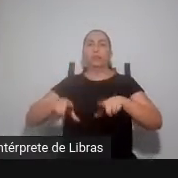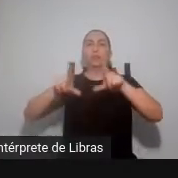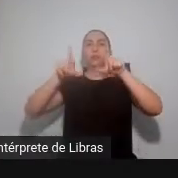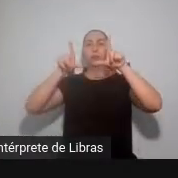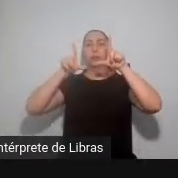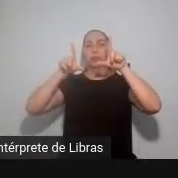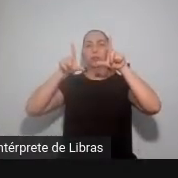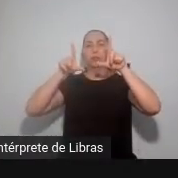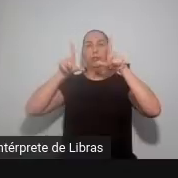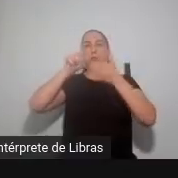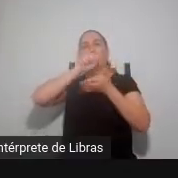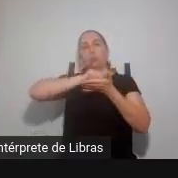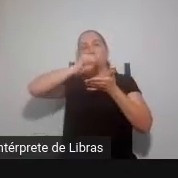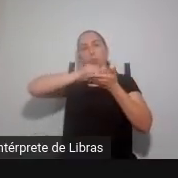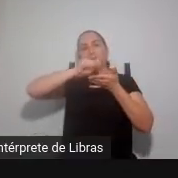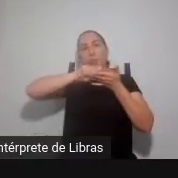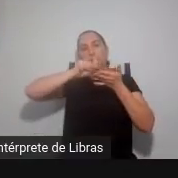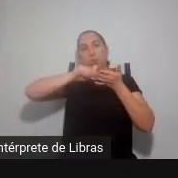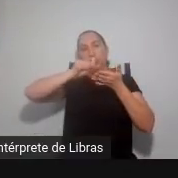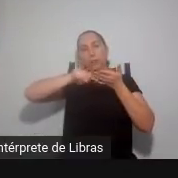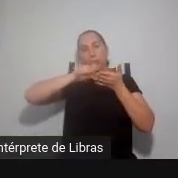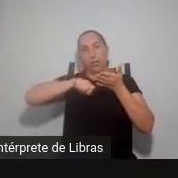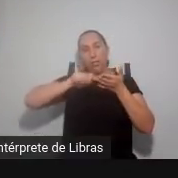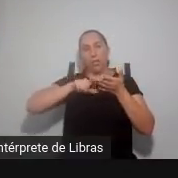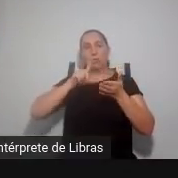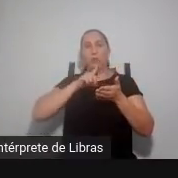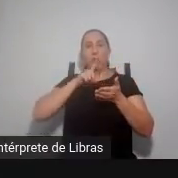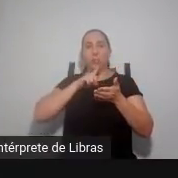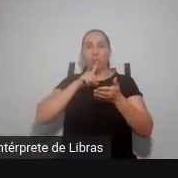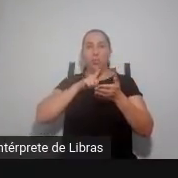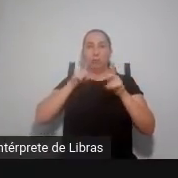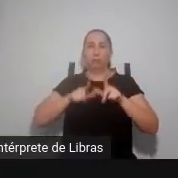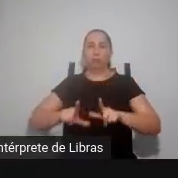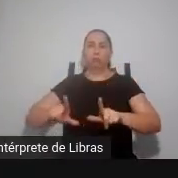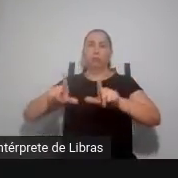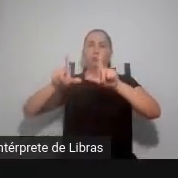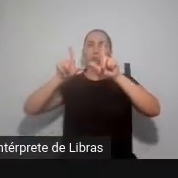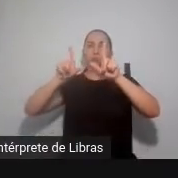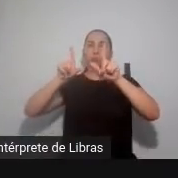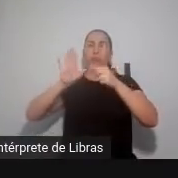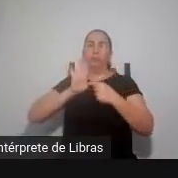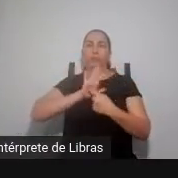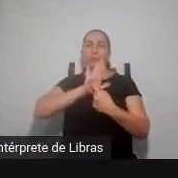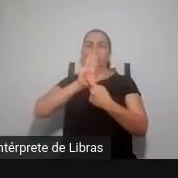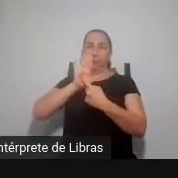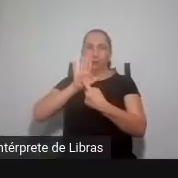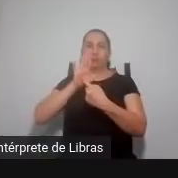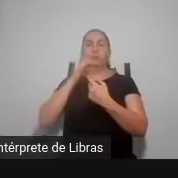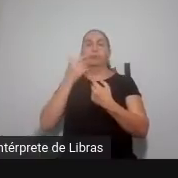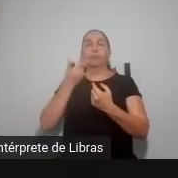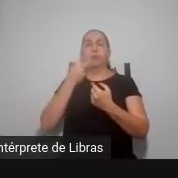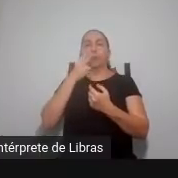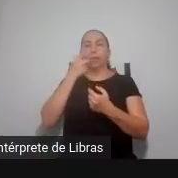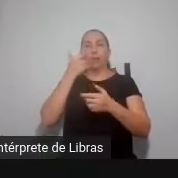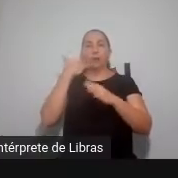mandado para vocês preencherem no Forms, e ele chega por e-mail, tá? Então, vamos